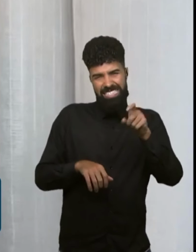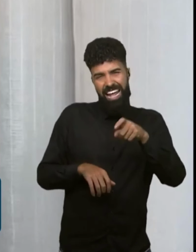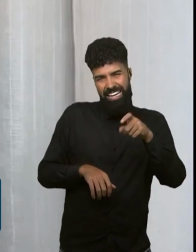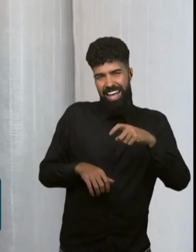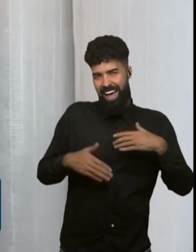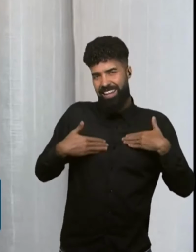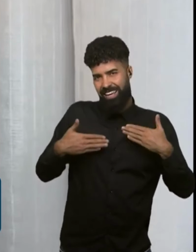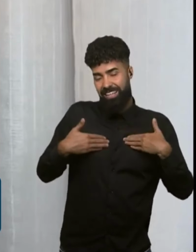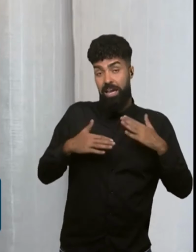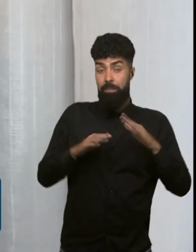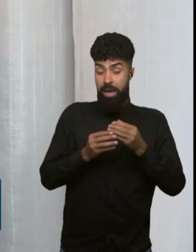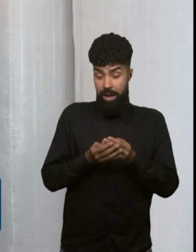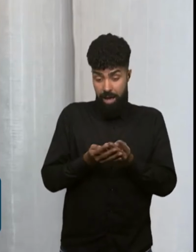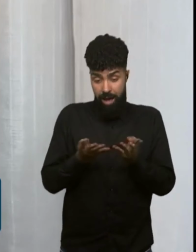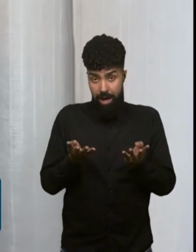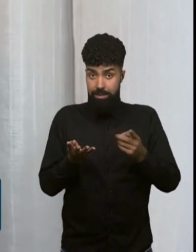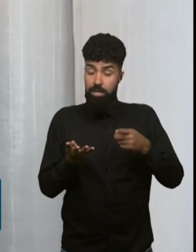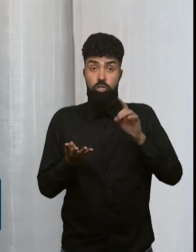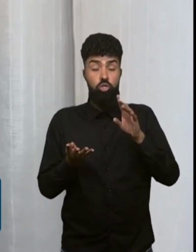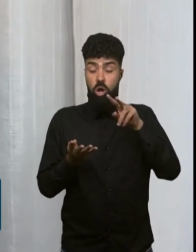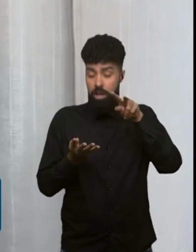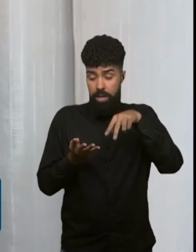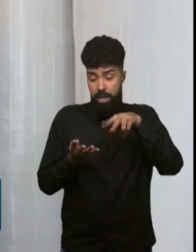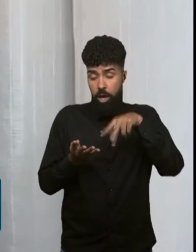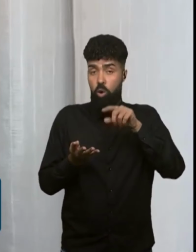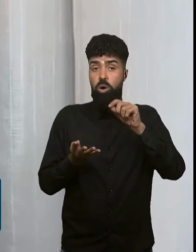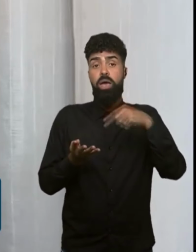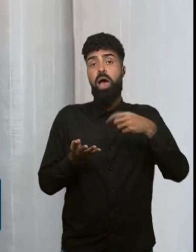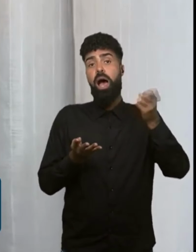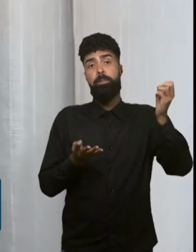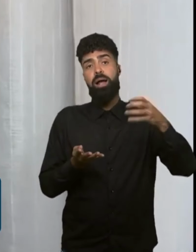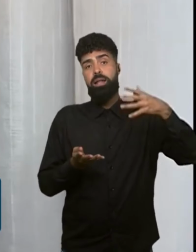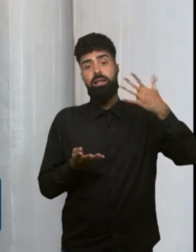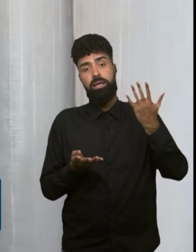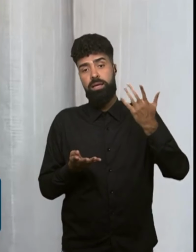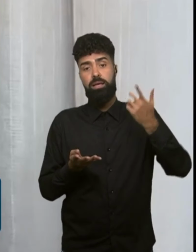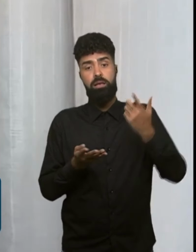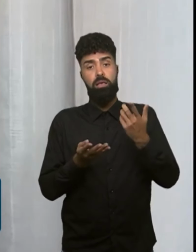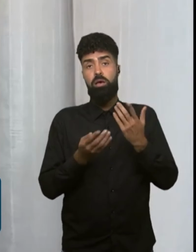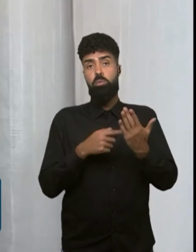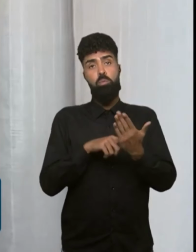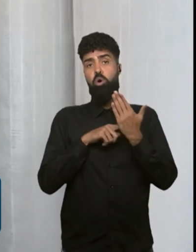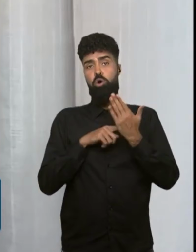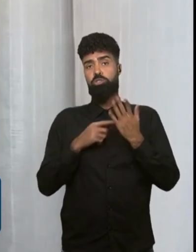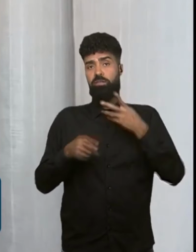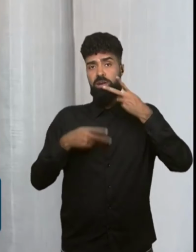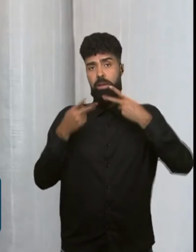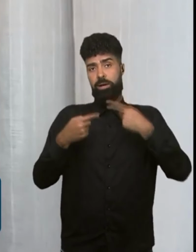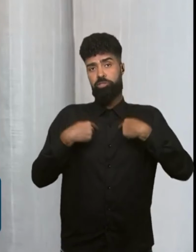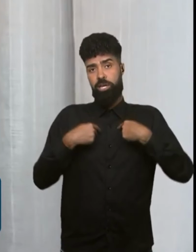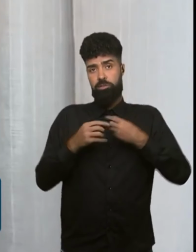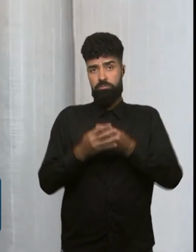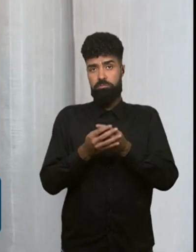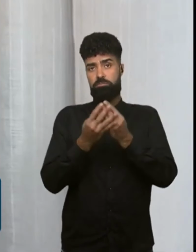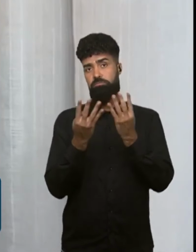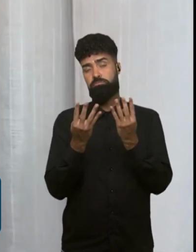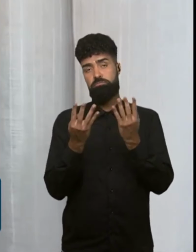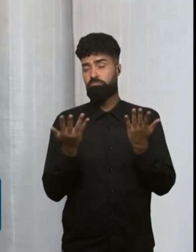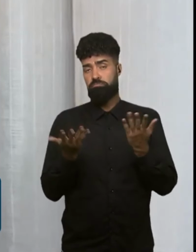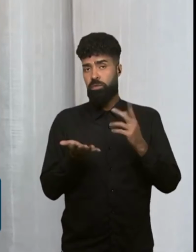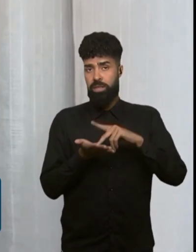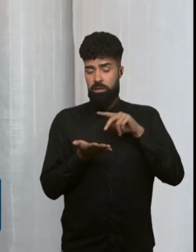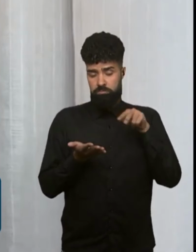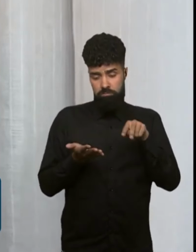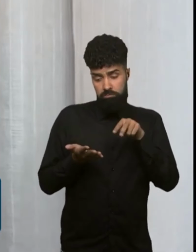gente, na previsão das cartas, a gente só faz a leitura apenas, né, daquilo que o baralho está nos falando, né, a